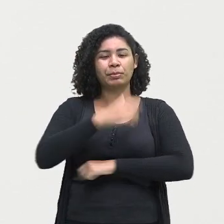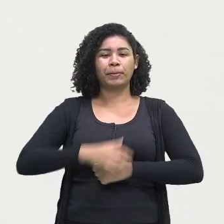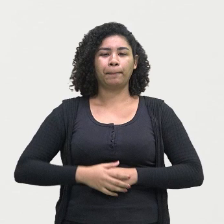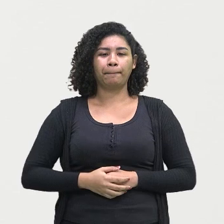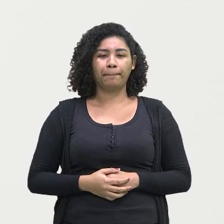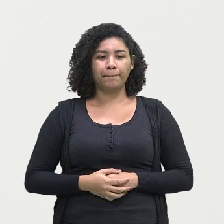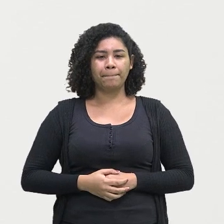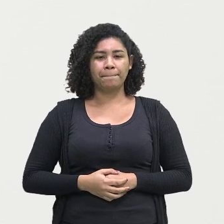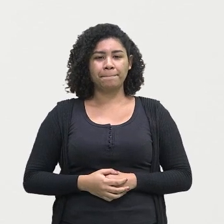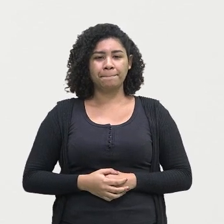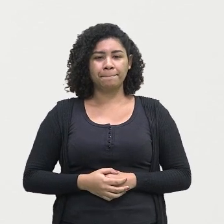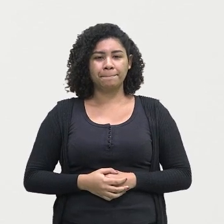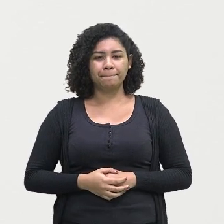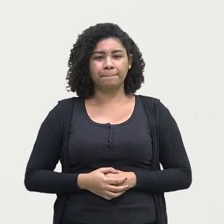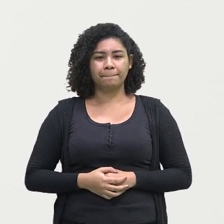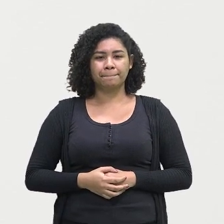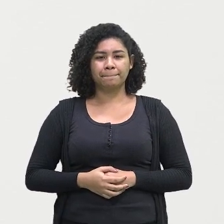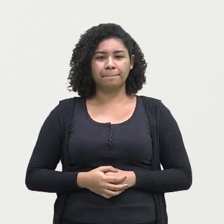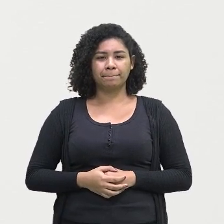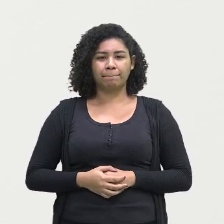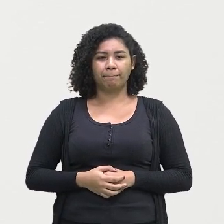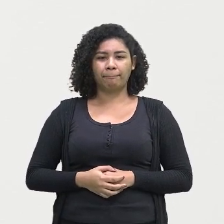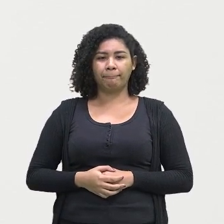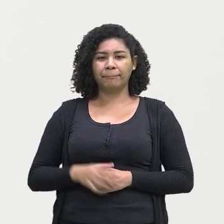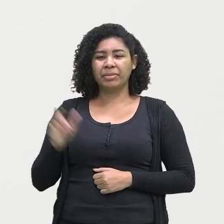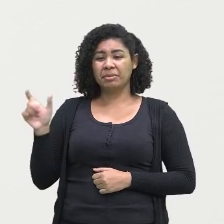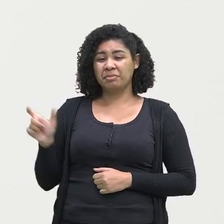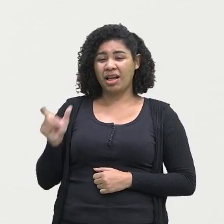person has, essa palavra aqui bem difícil de falar,